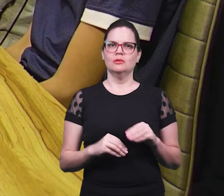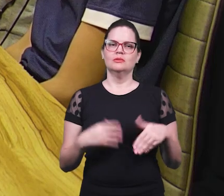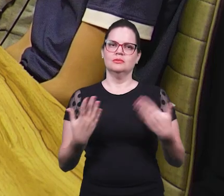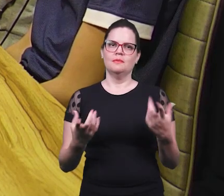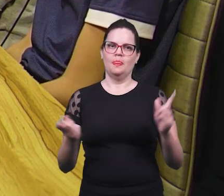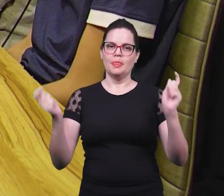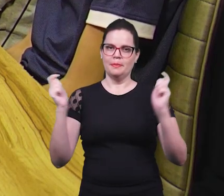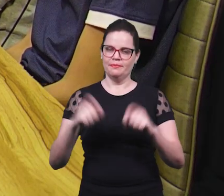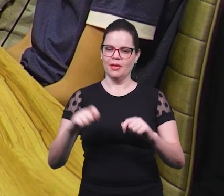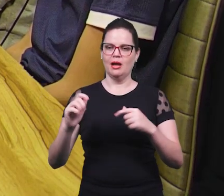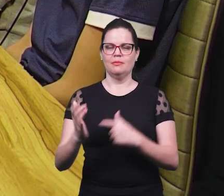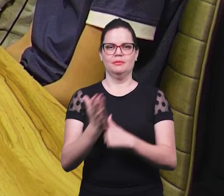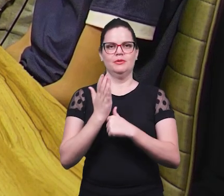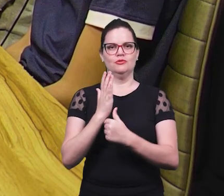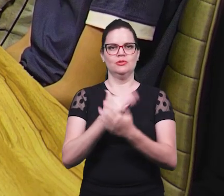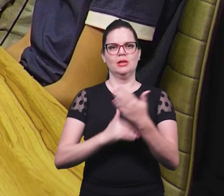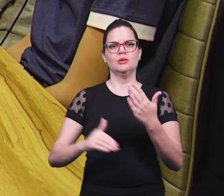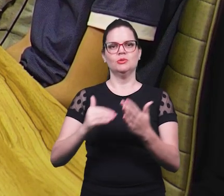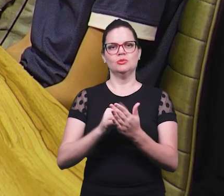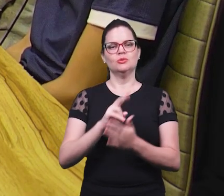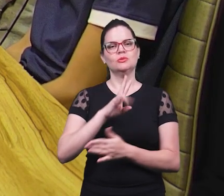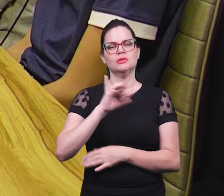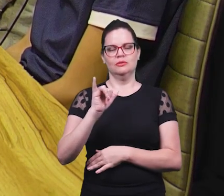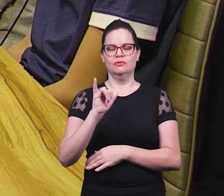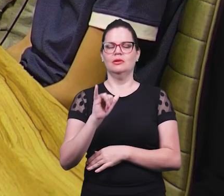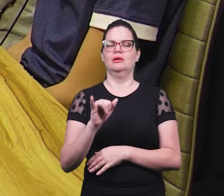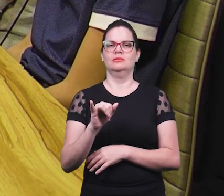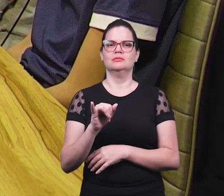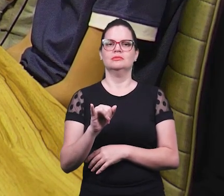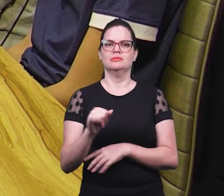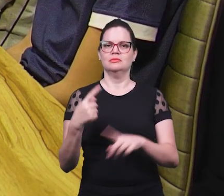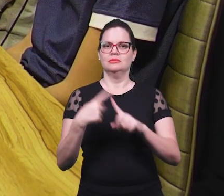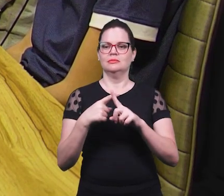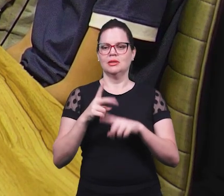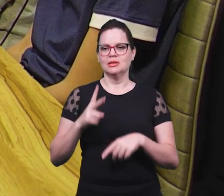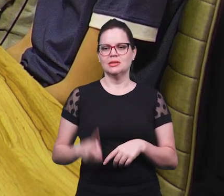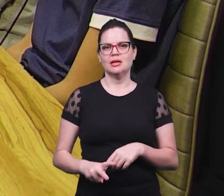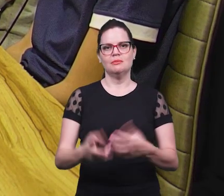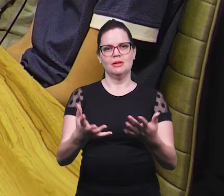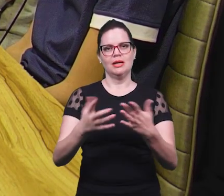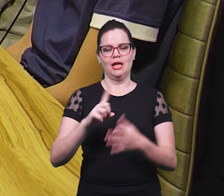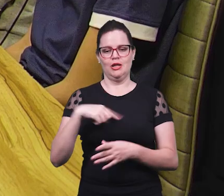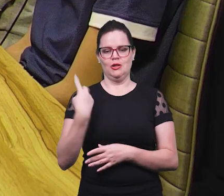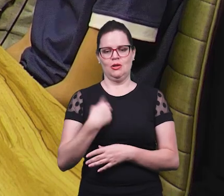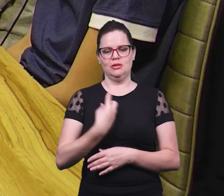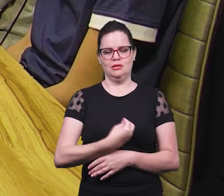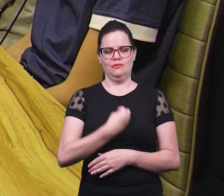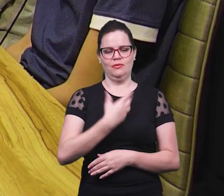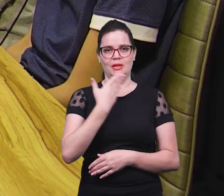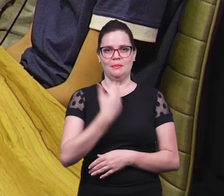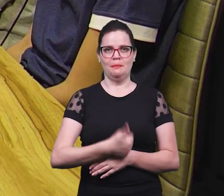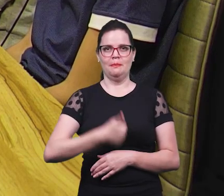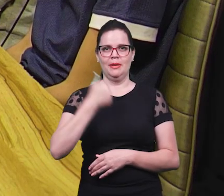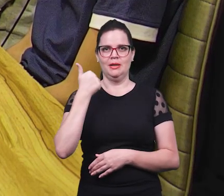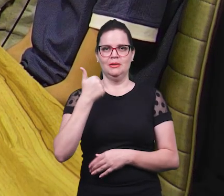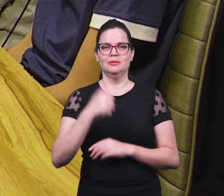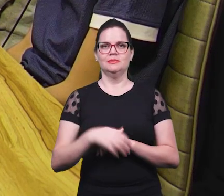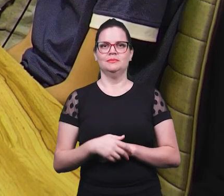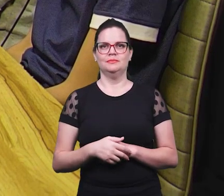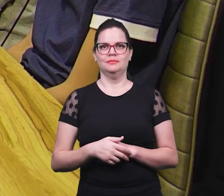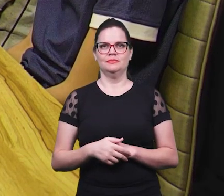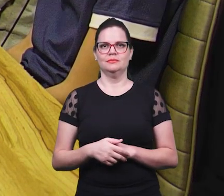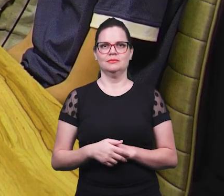conseguem achar aquilo que vai nos ajudar, porque eles sempre querem o nosso melhor, né? Naquele